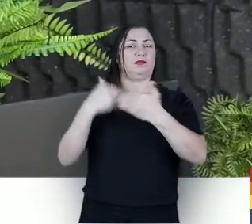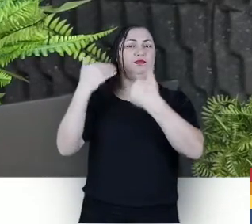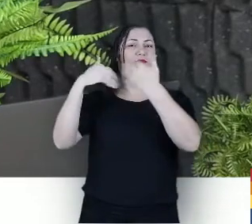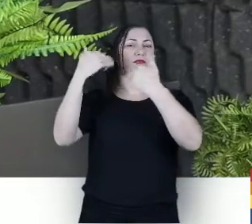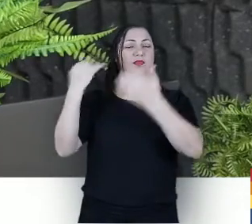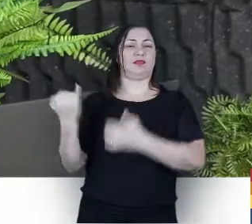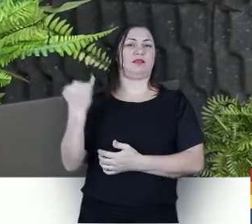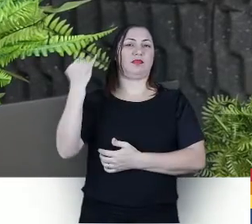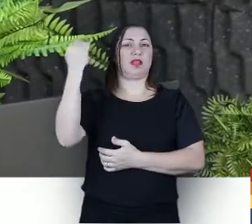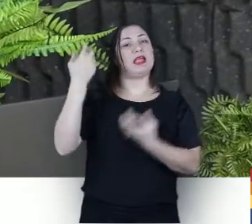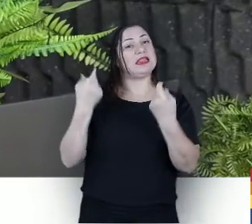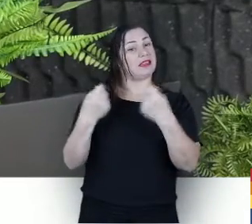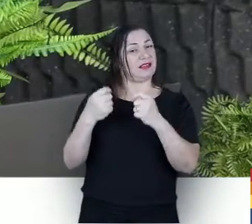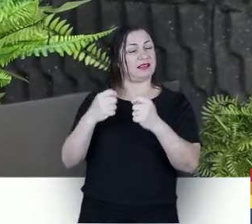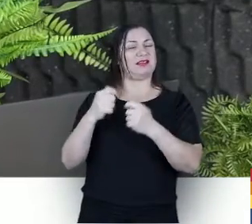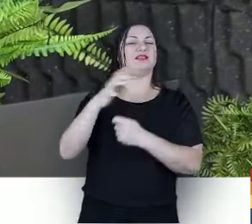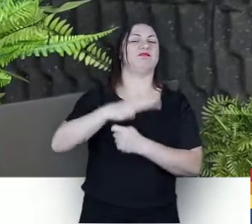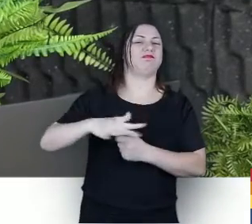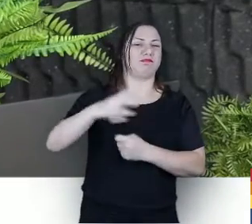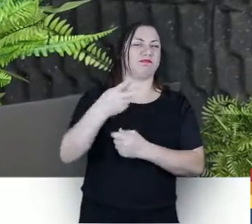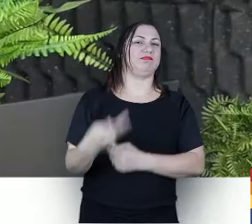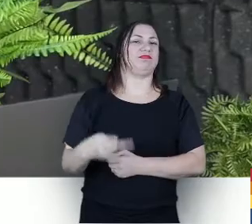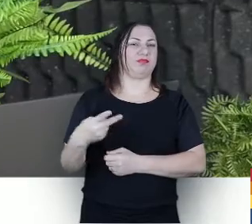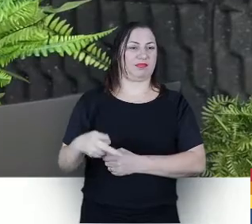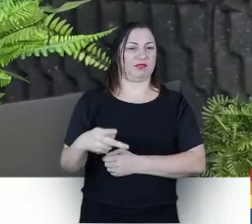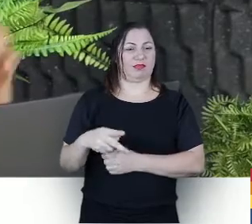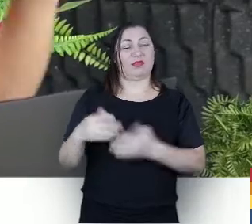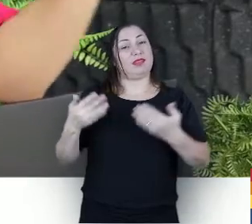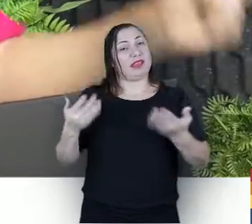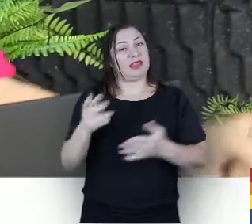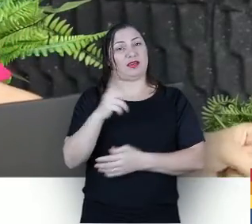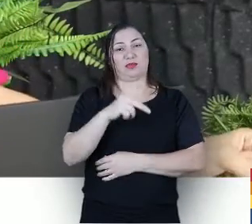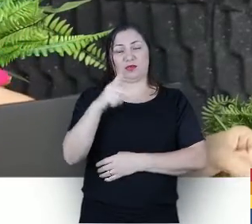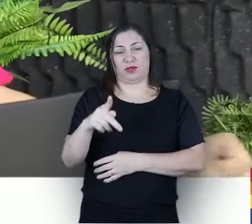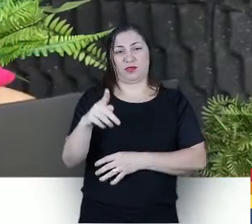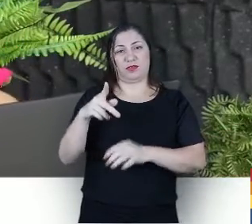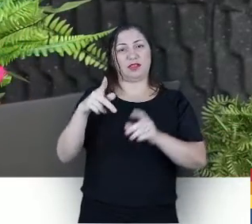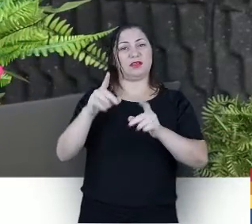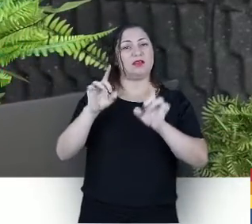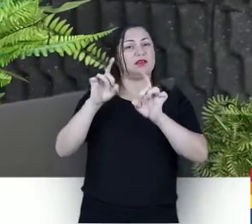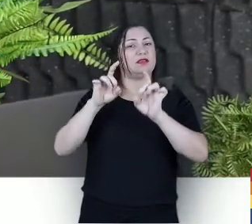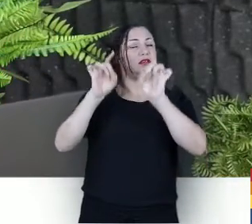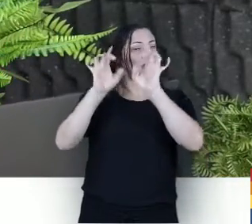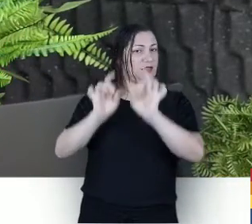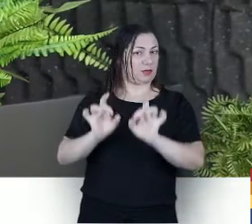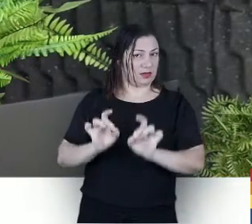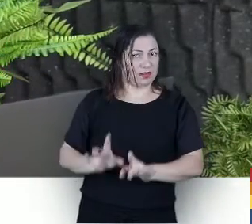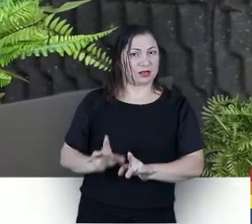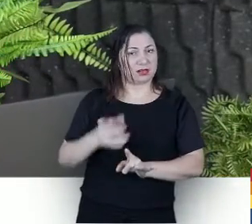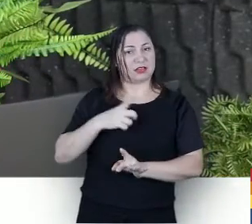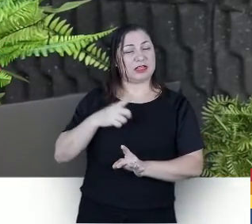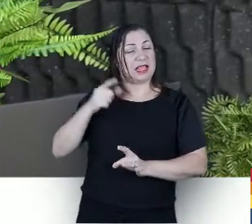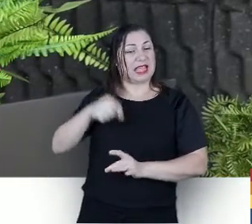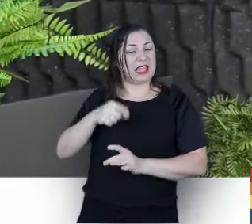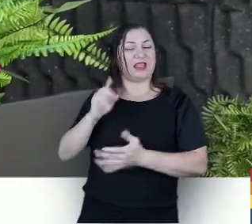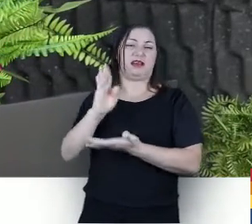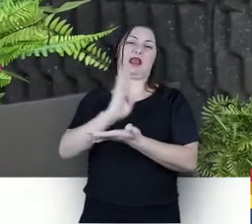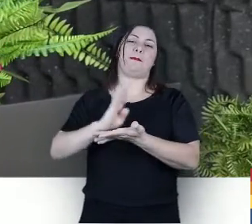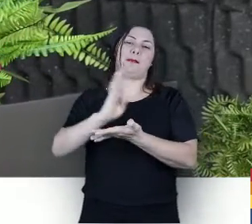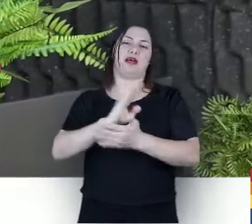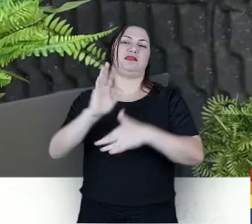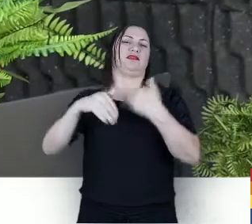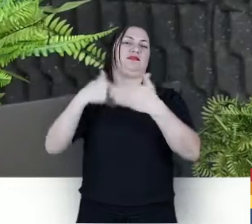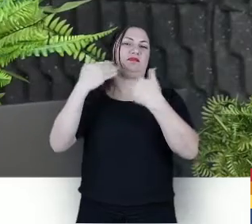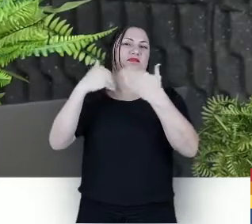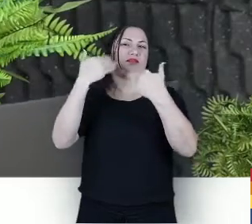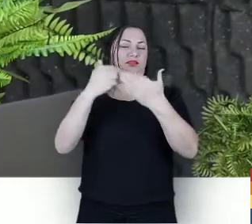professor especialista, que vai ter propriedade para saber, essas habilidades, esses objetos de conhecimento são